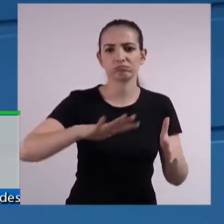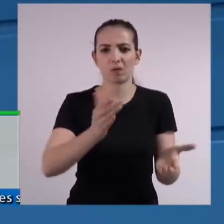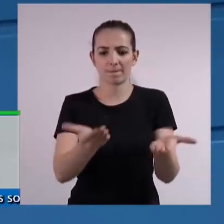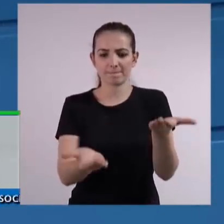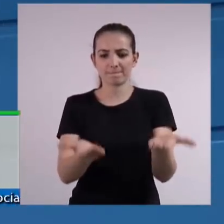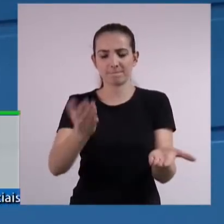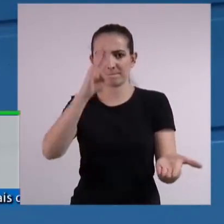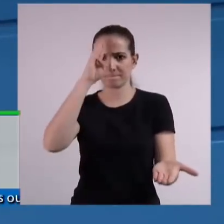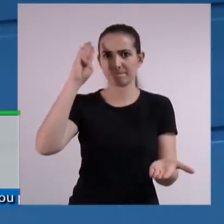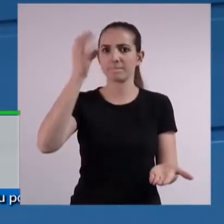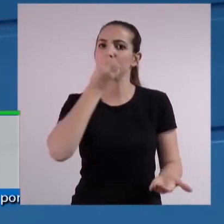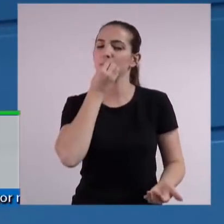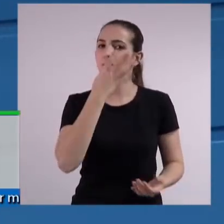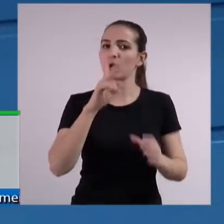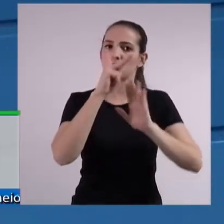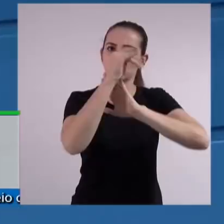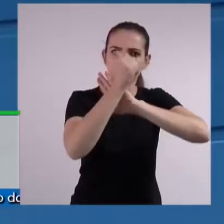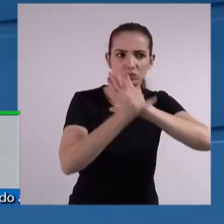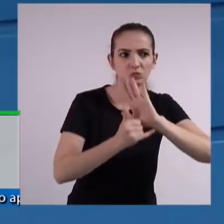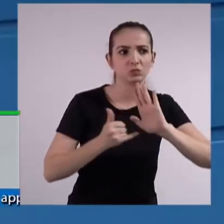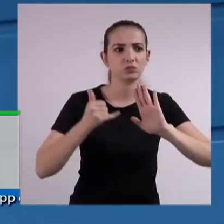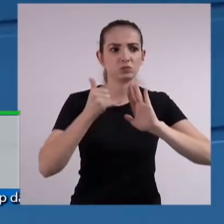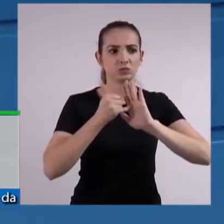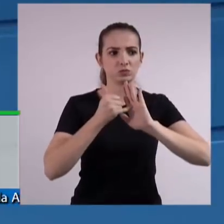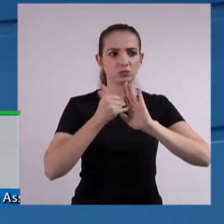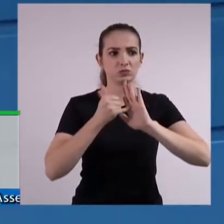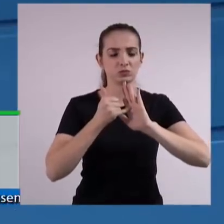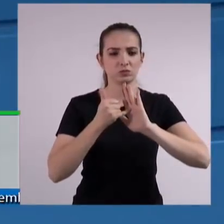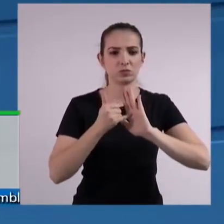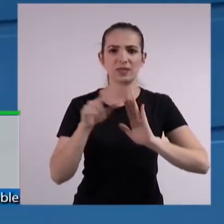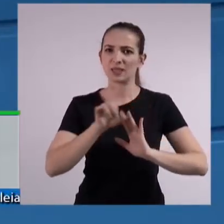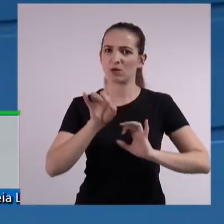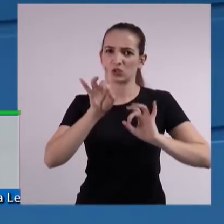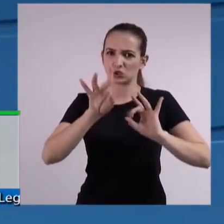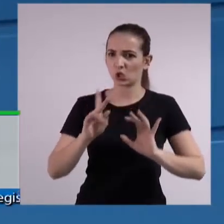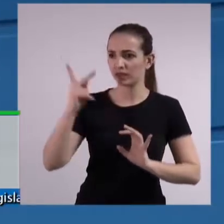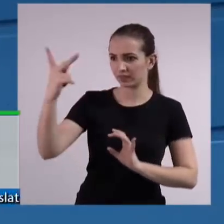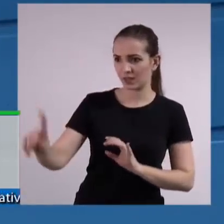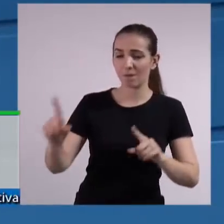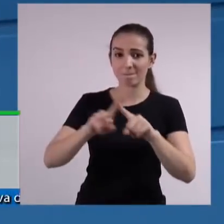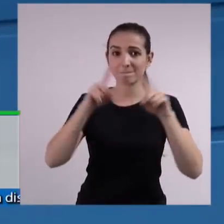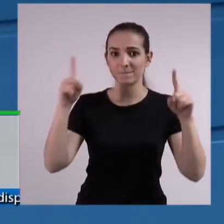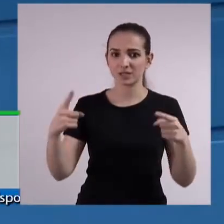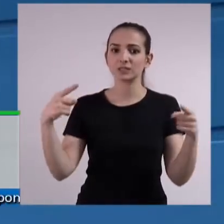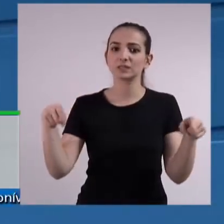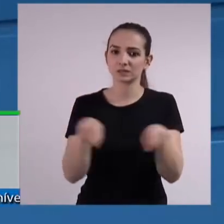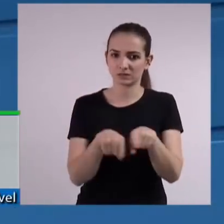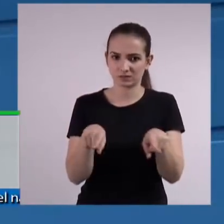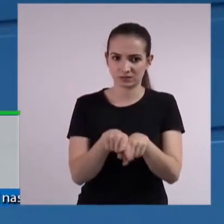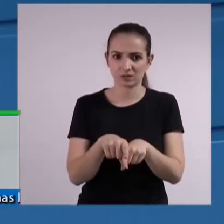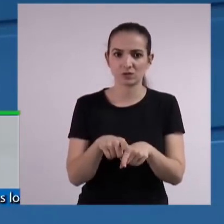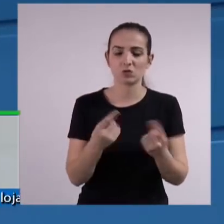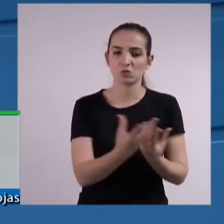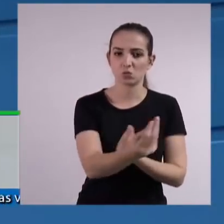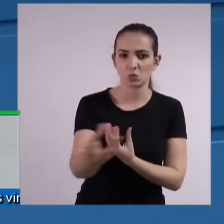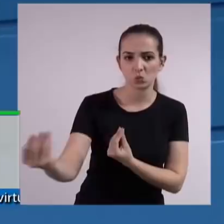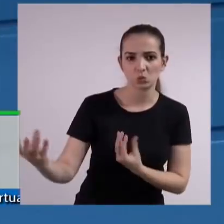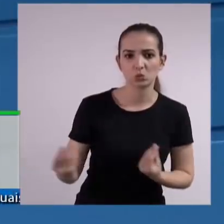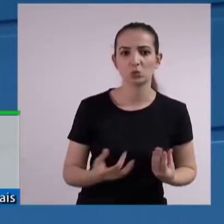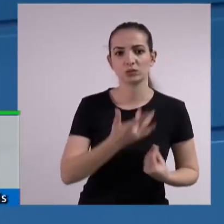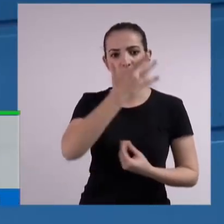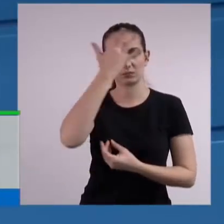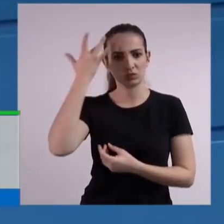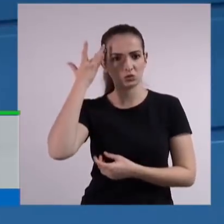bem maior, num projeto, né, que não é só seu, mas é também de muitas pessoas,